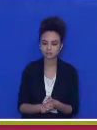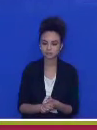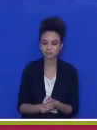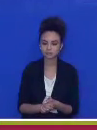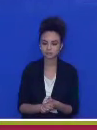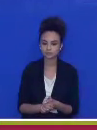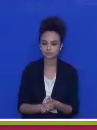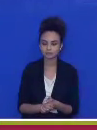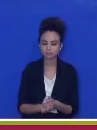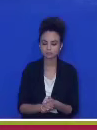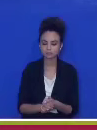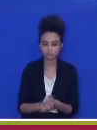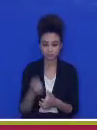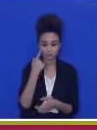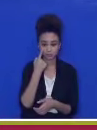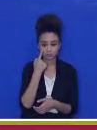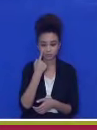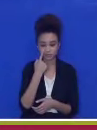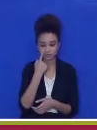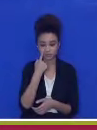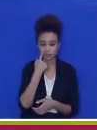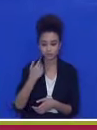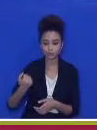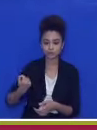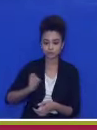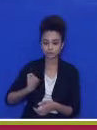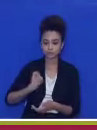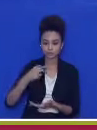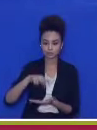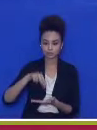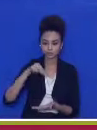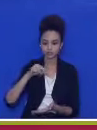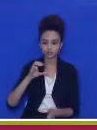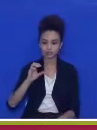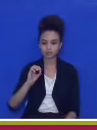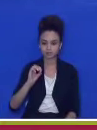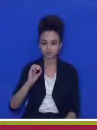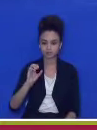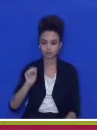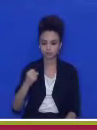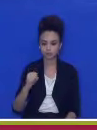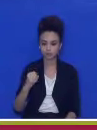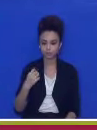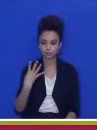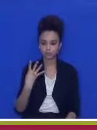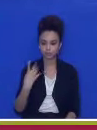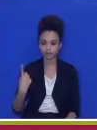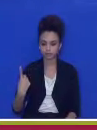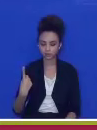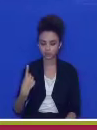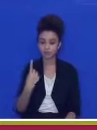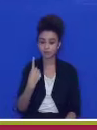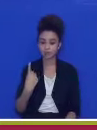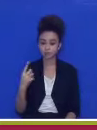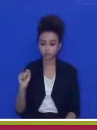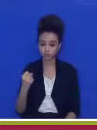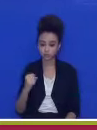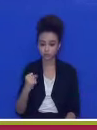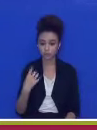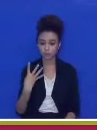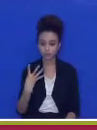dupla Sena. Hora de confirmar as dezenas sorteadas. 08. 41.